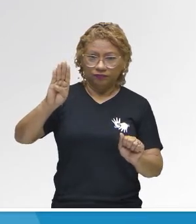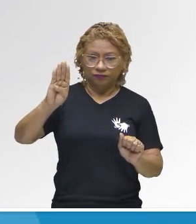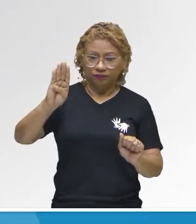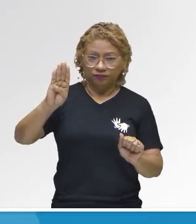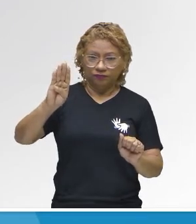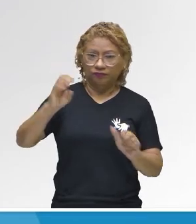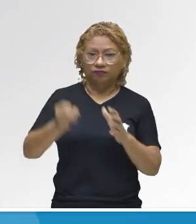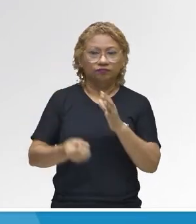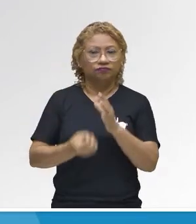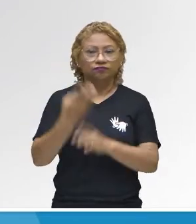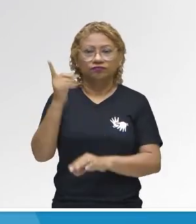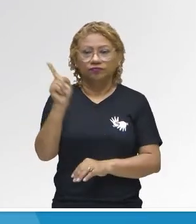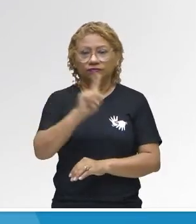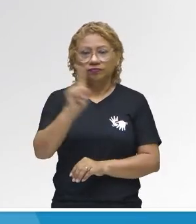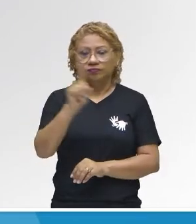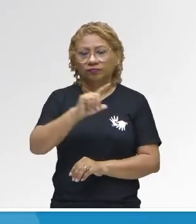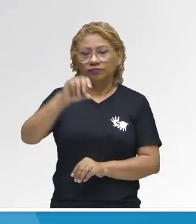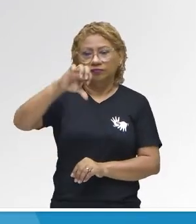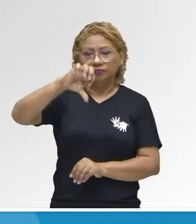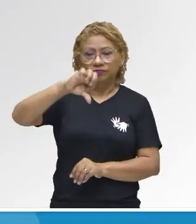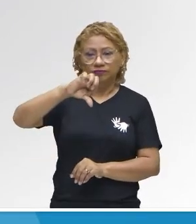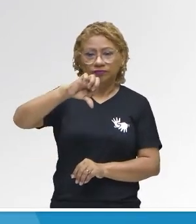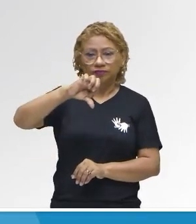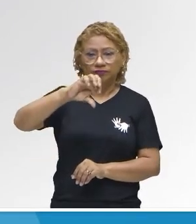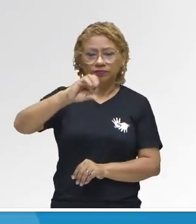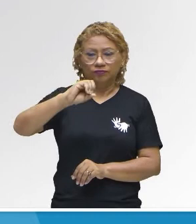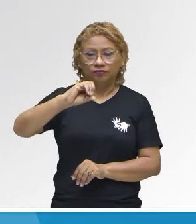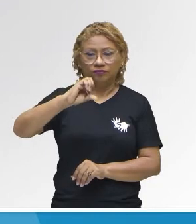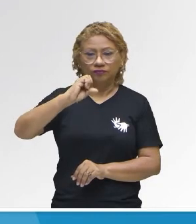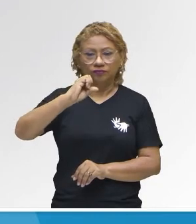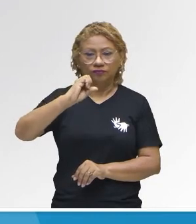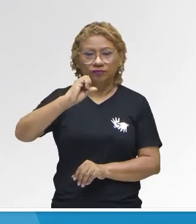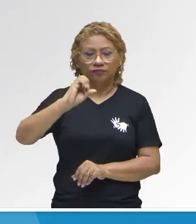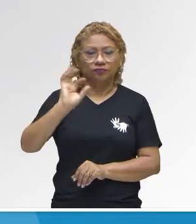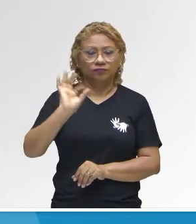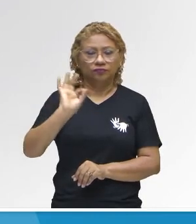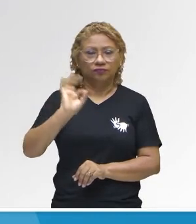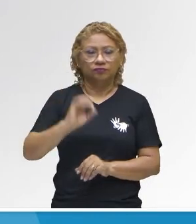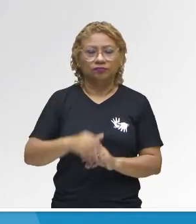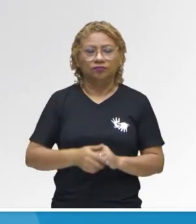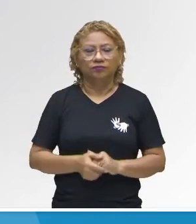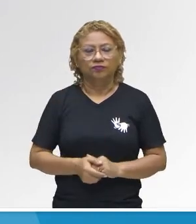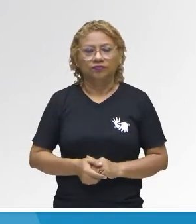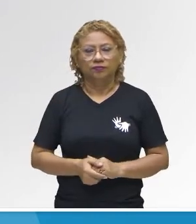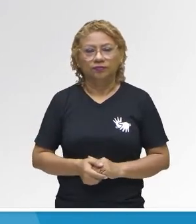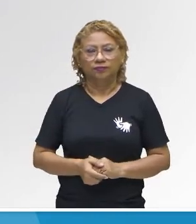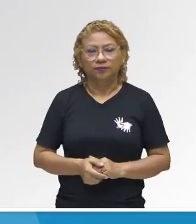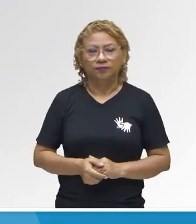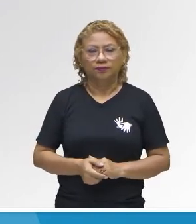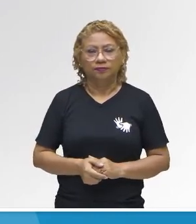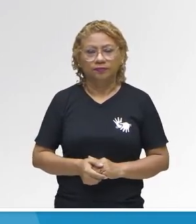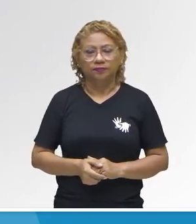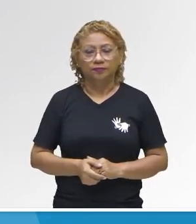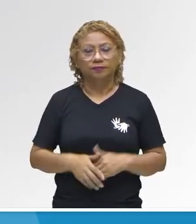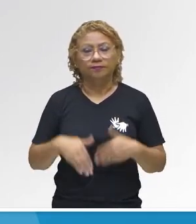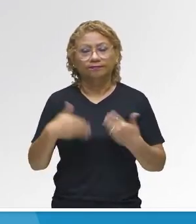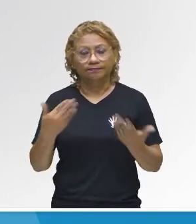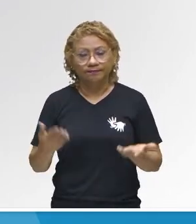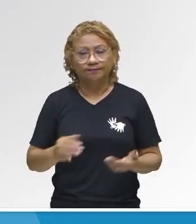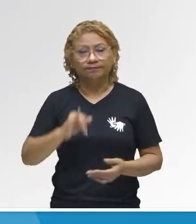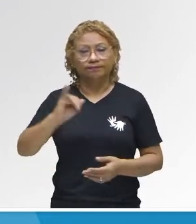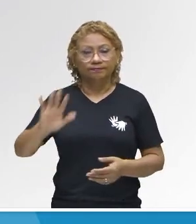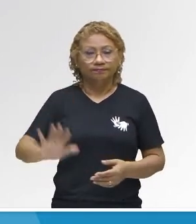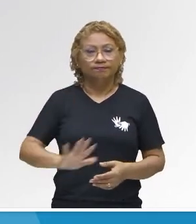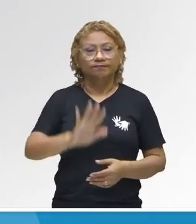formando um ângulo de 90 graus. E aí ele continua, né? Cujas extremidades são projeções de